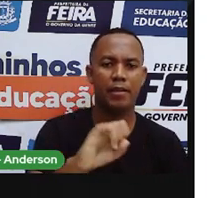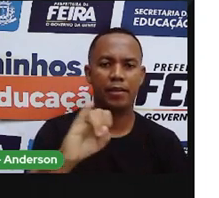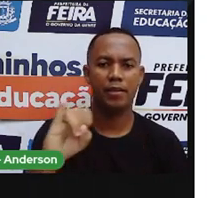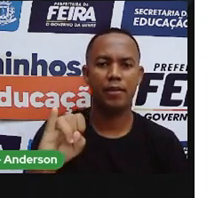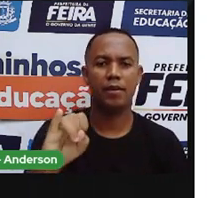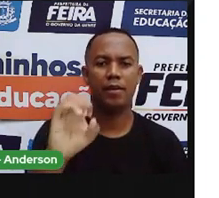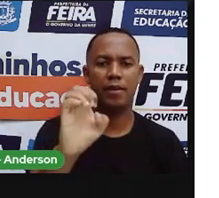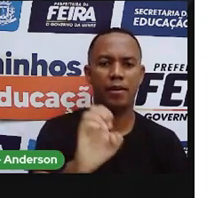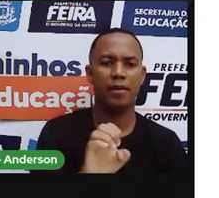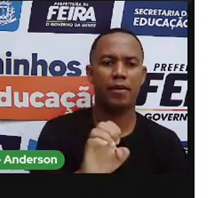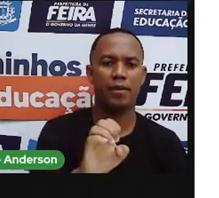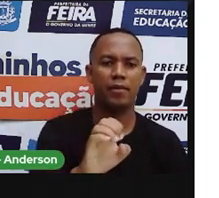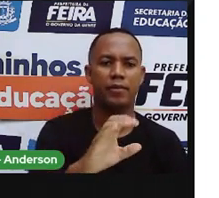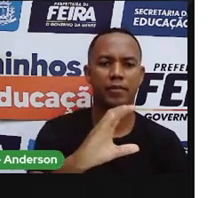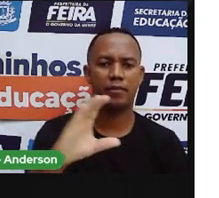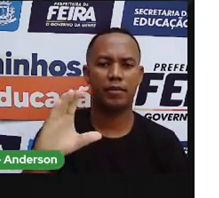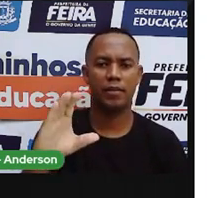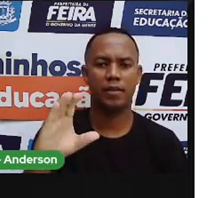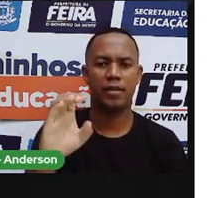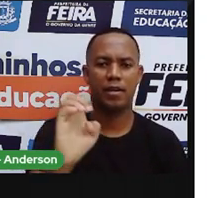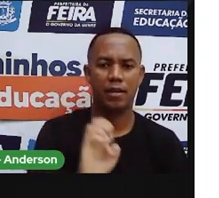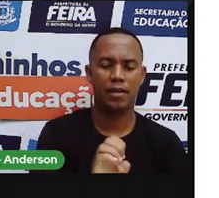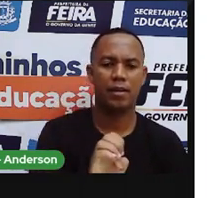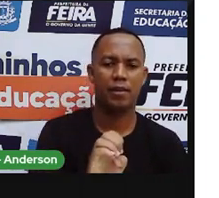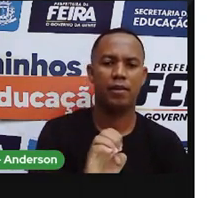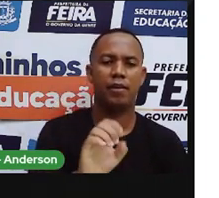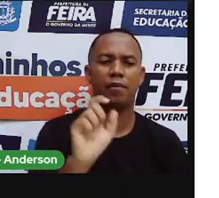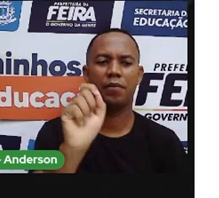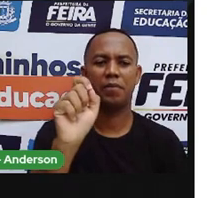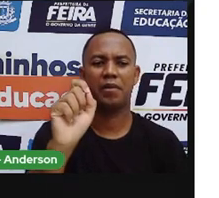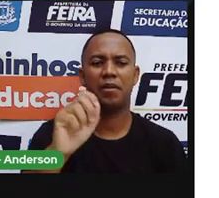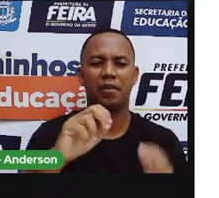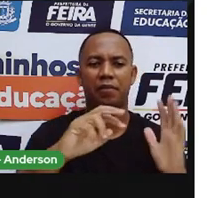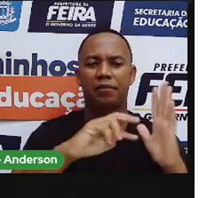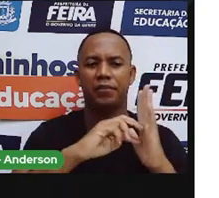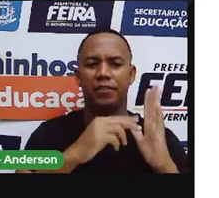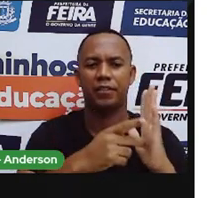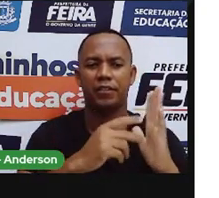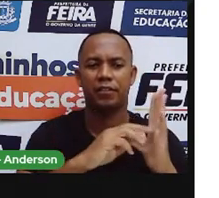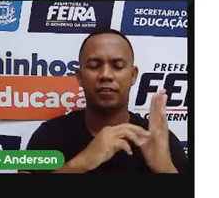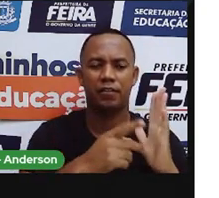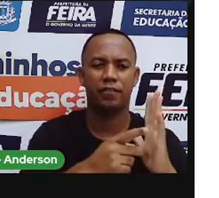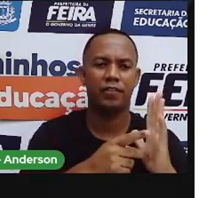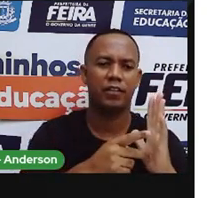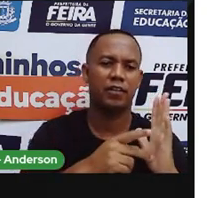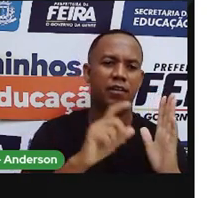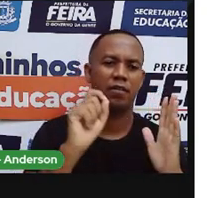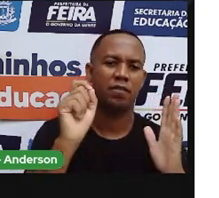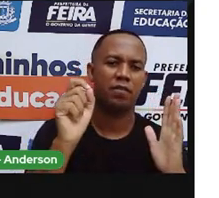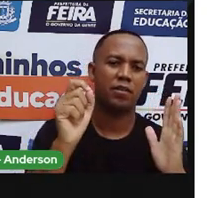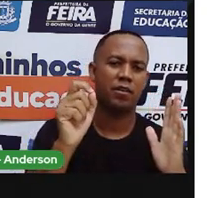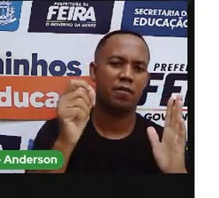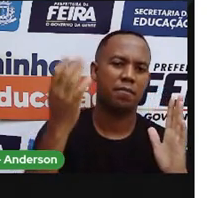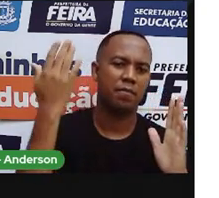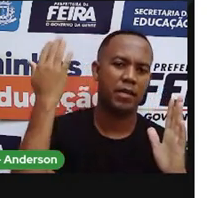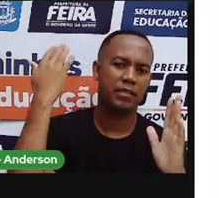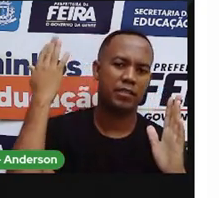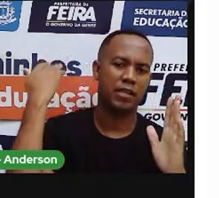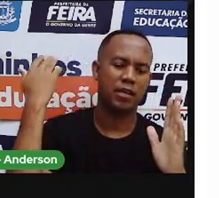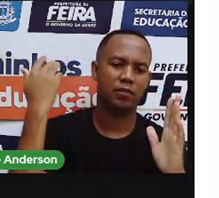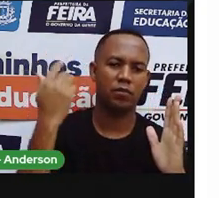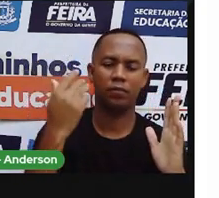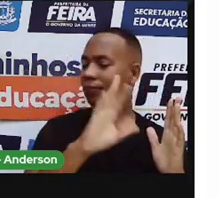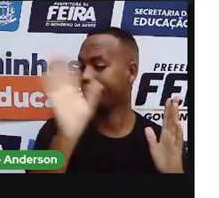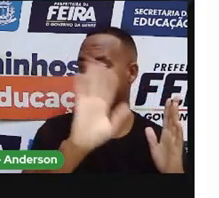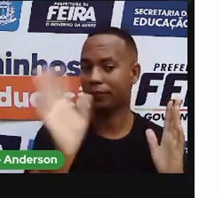O-N-E-P-I-S-E, que é um anime aí. Lá em One Piece tem uma menina que ela é responsável